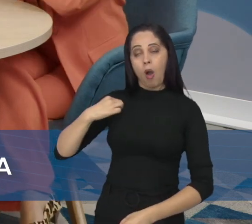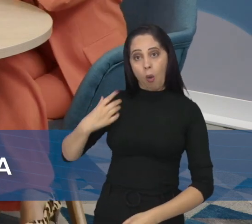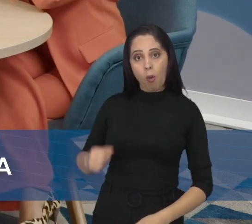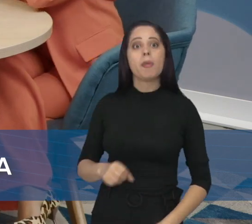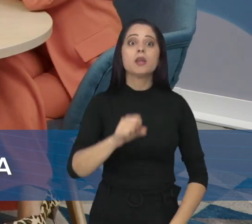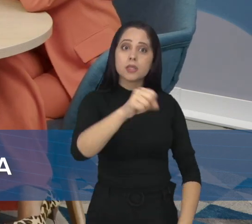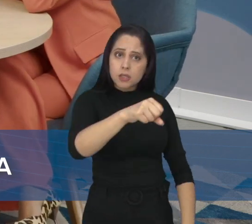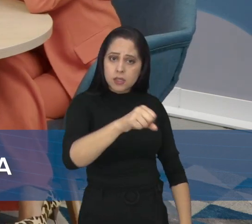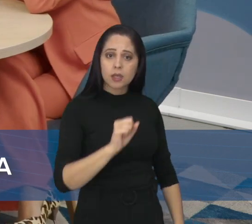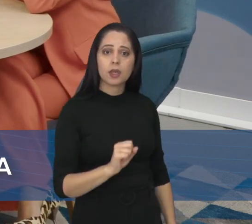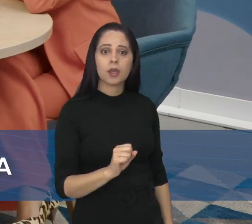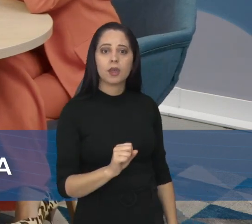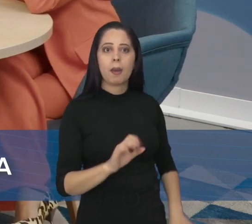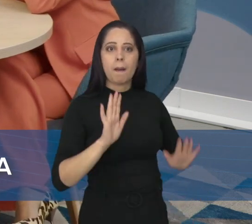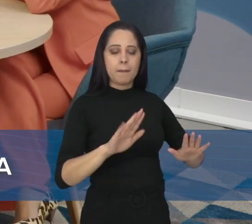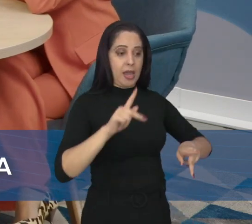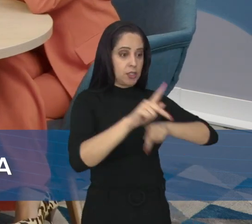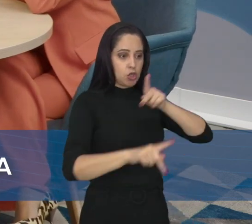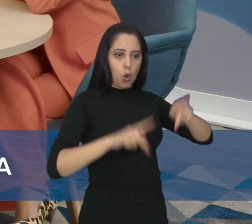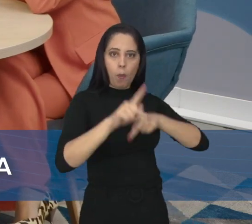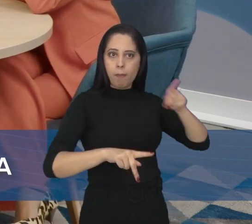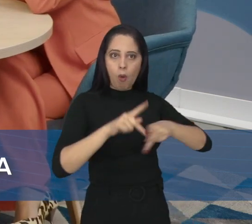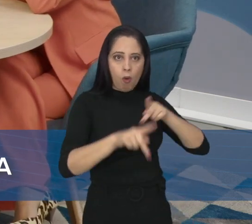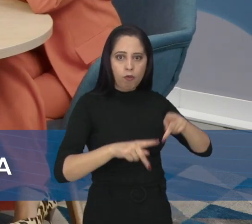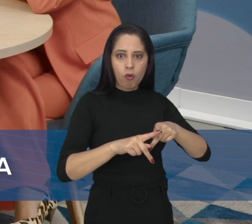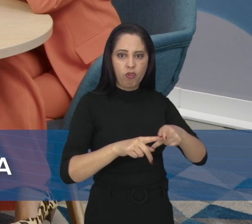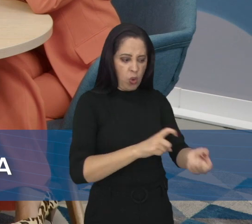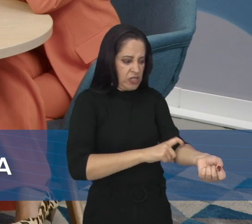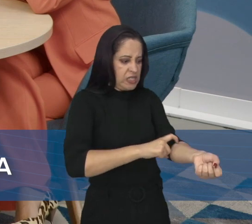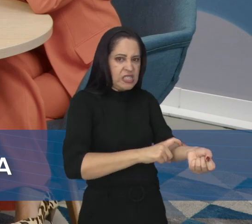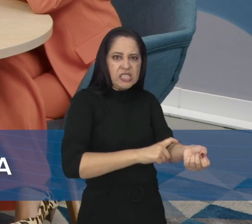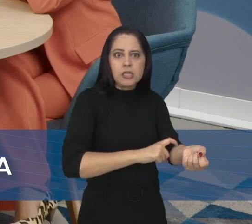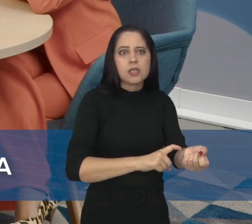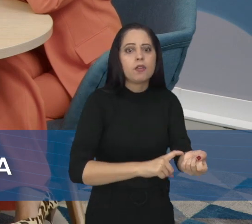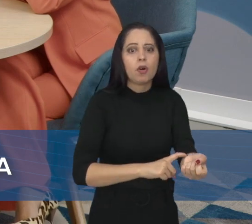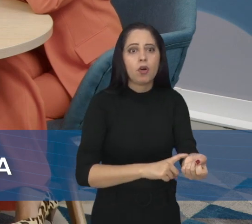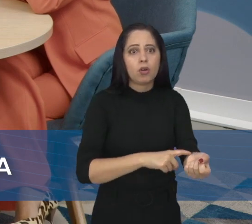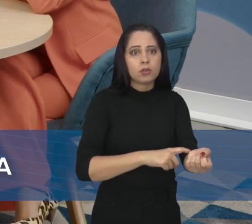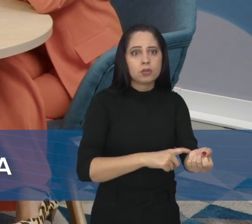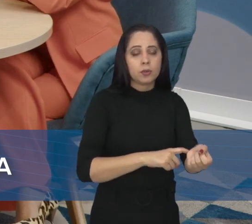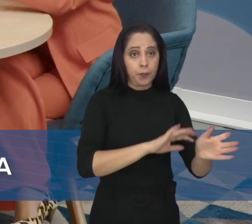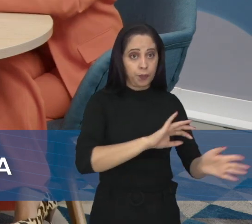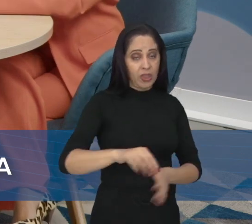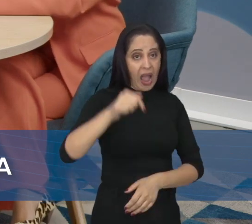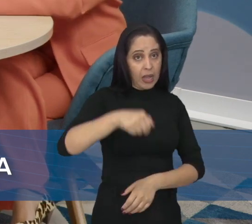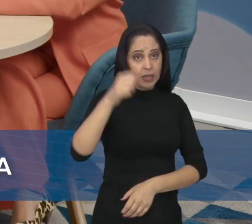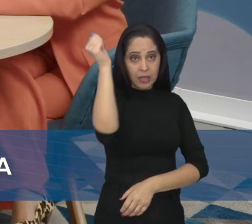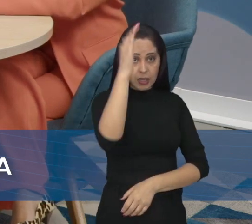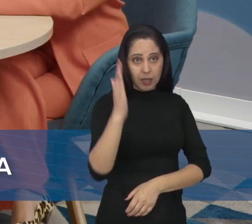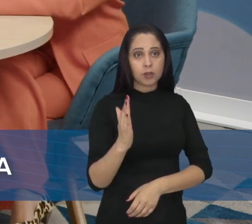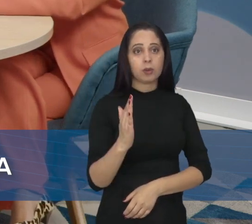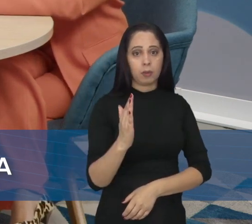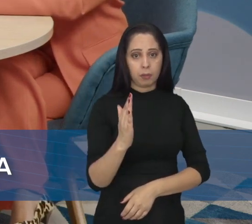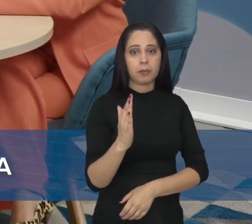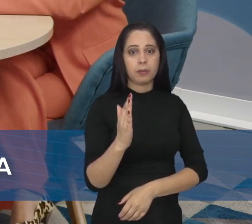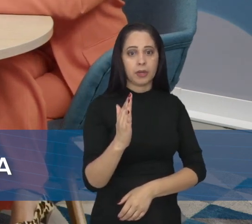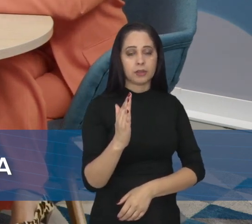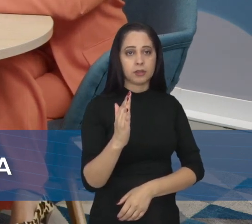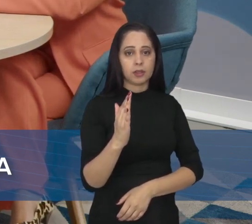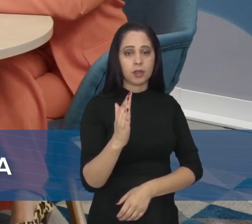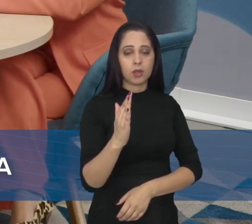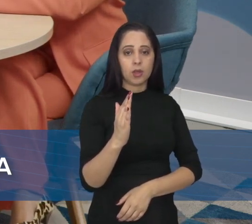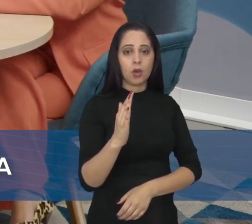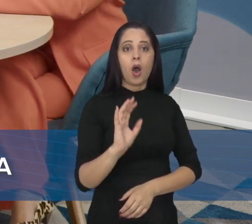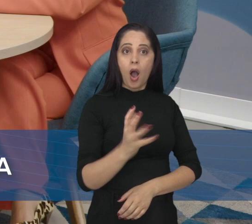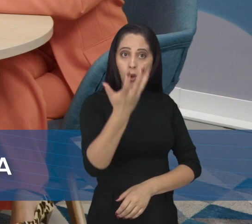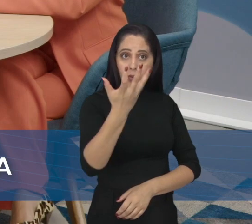de repente, a população se revoltou. Nós vivemos aqui no Brasil, não dentro da esfera religiosa, mas da esfera